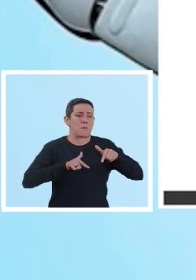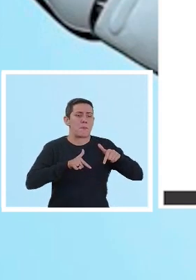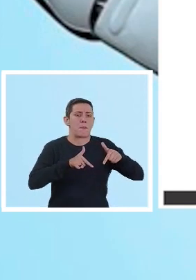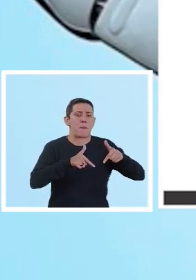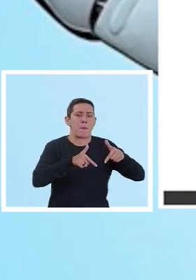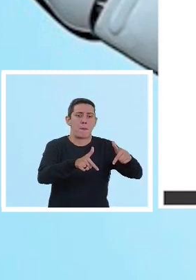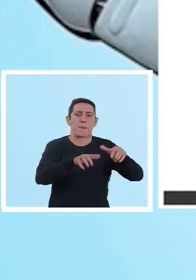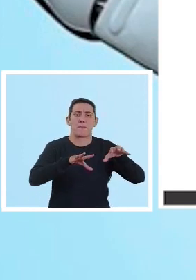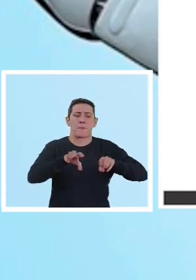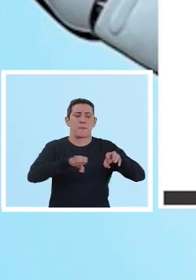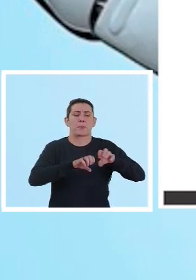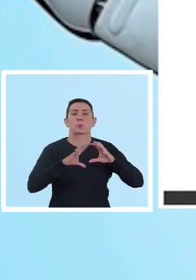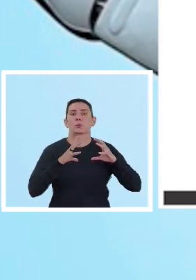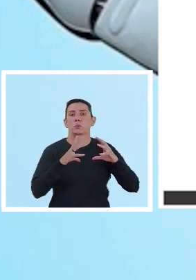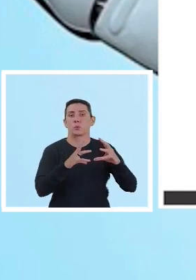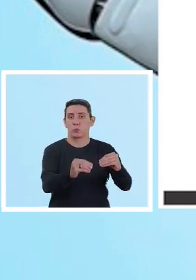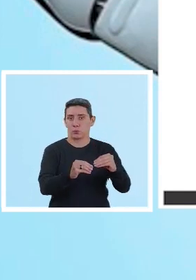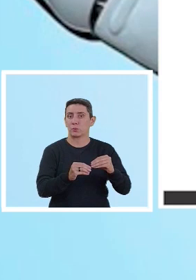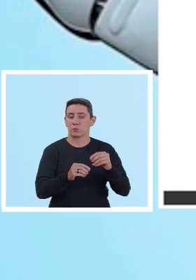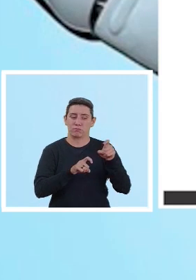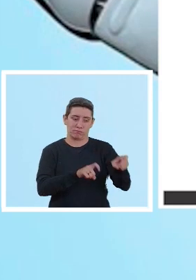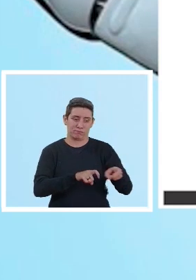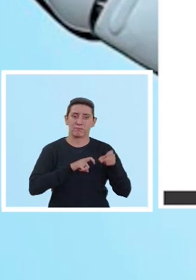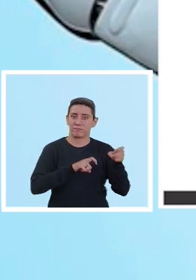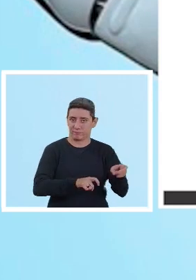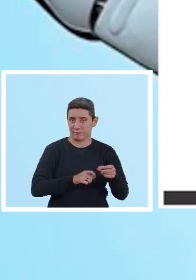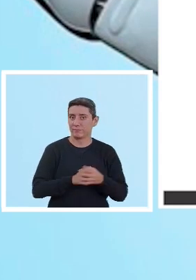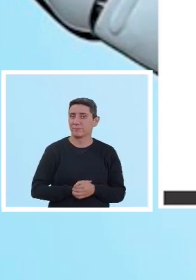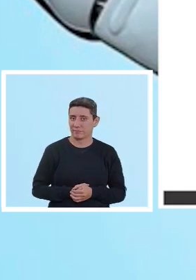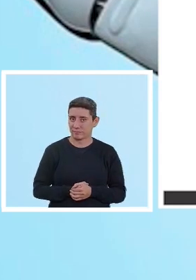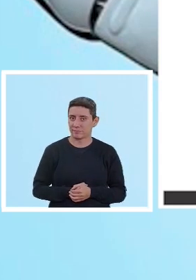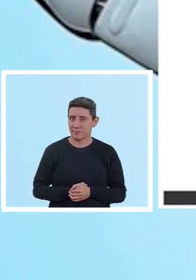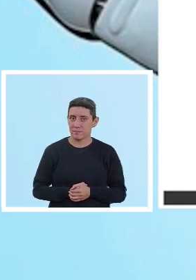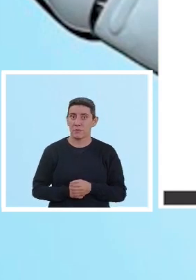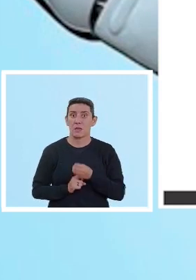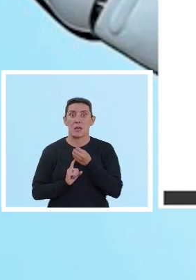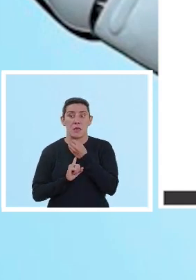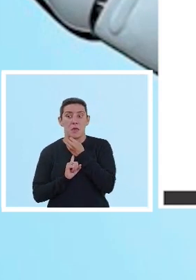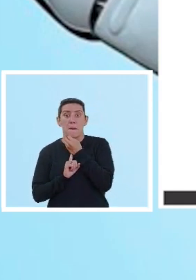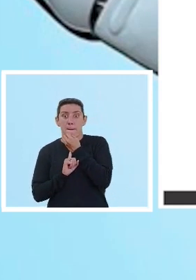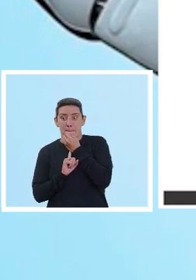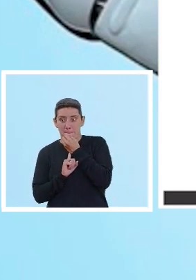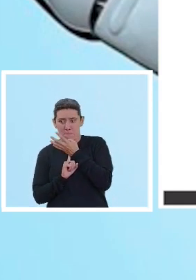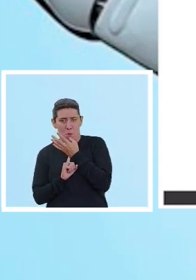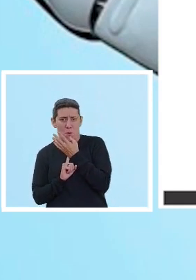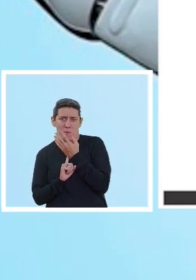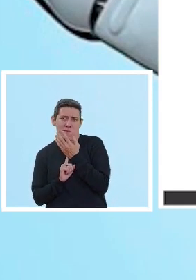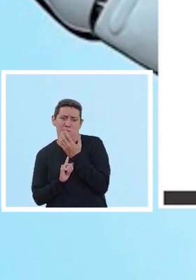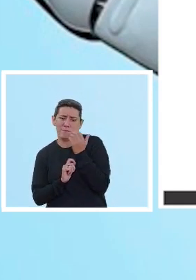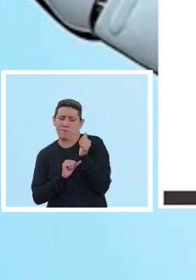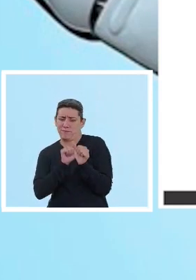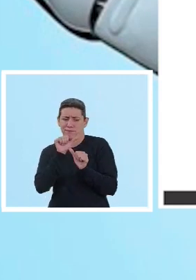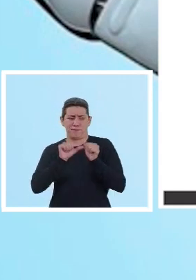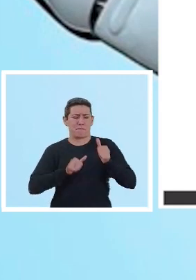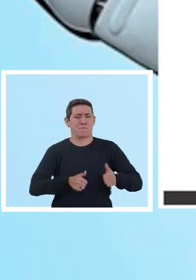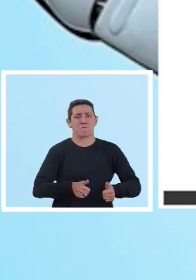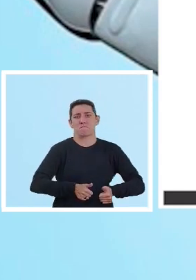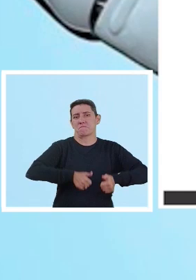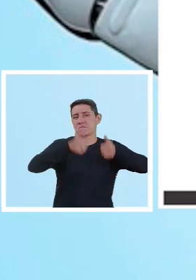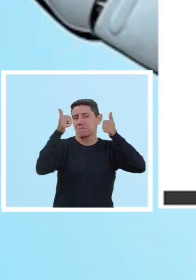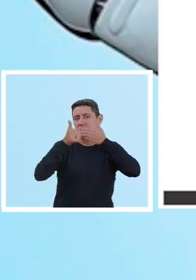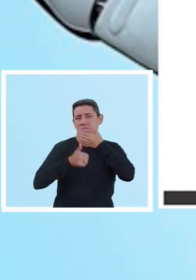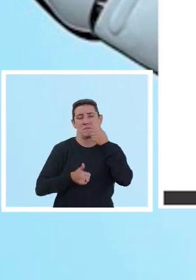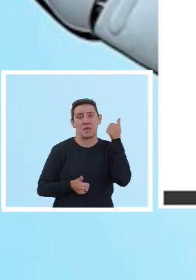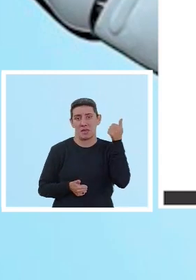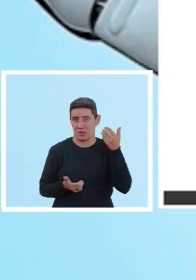é Eu repito aquela frase que eu coloquei mais cedo né O que é bom fica melhor né mas é preciso ter um